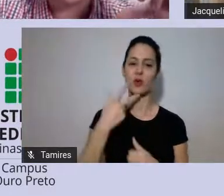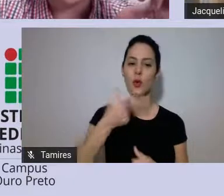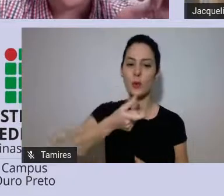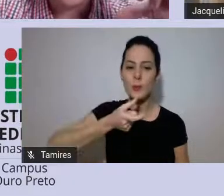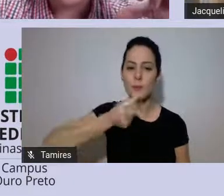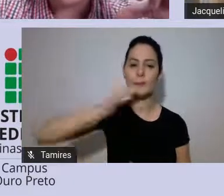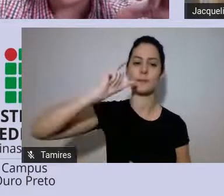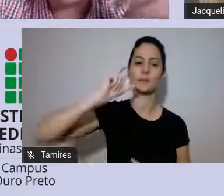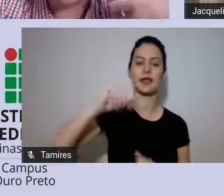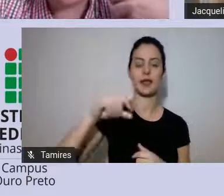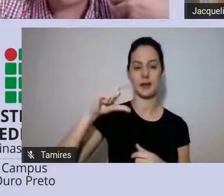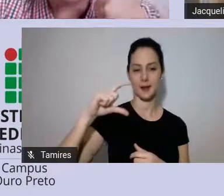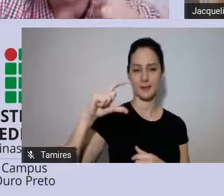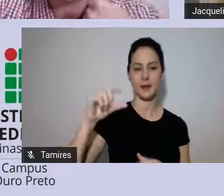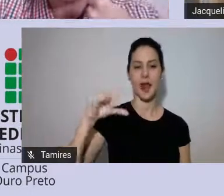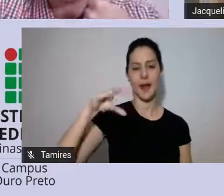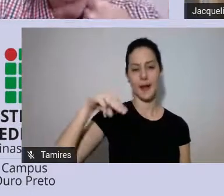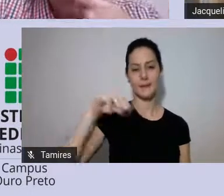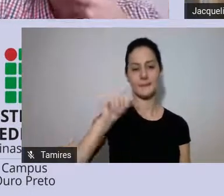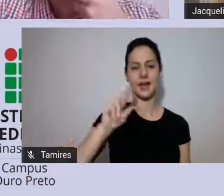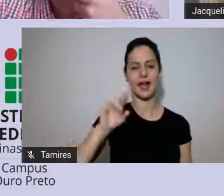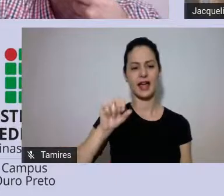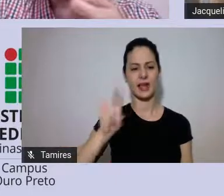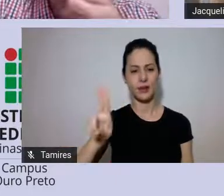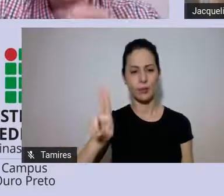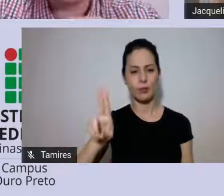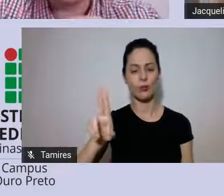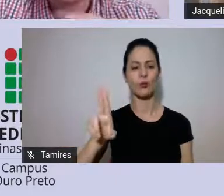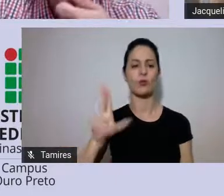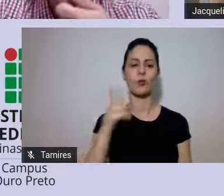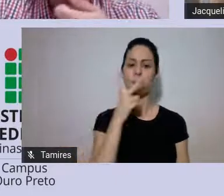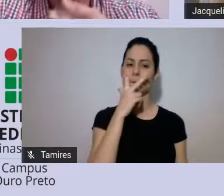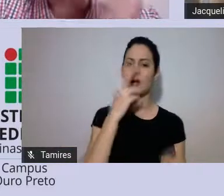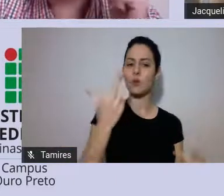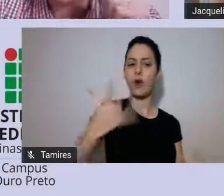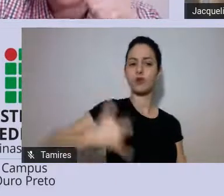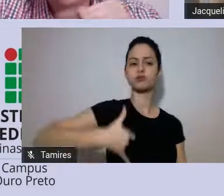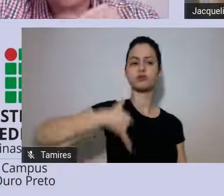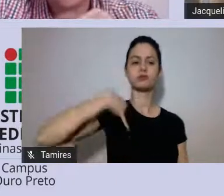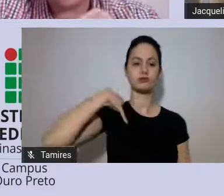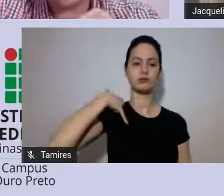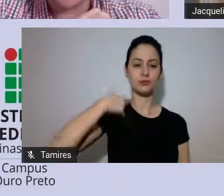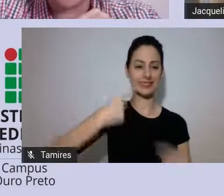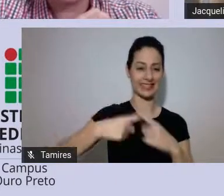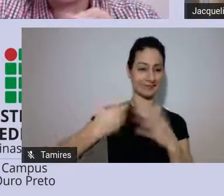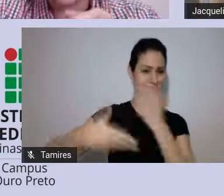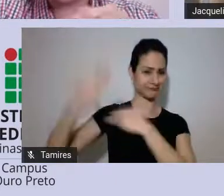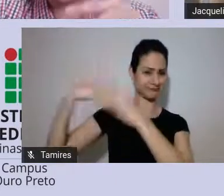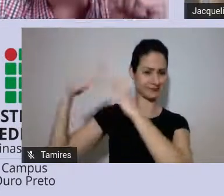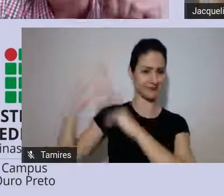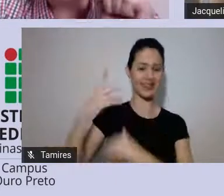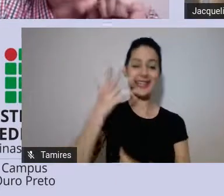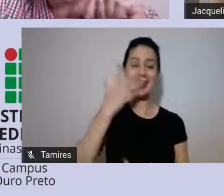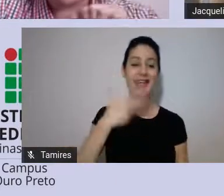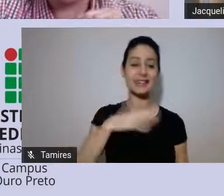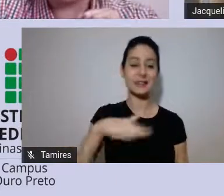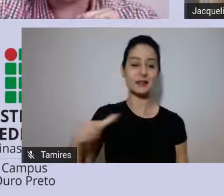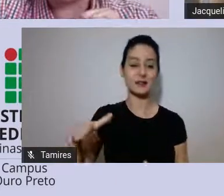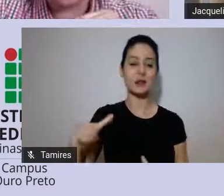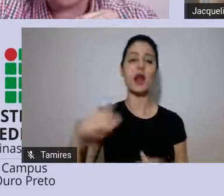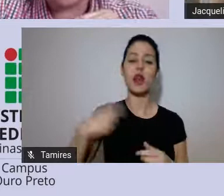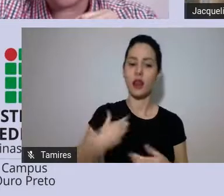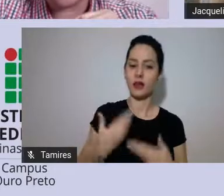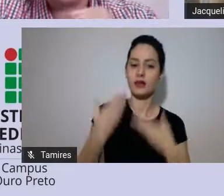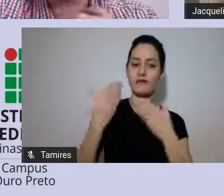Marreu hoje como uma coisa de orgulho, porque quando ela era criança, ela levava Marreu para